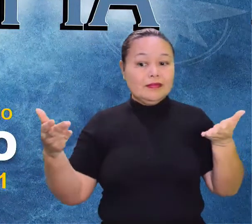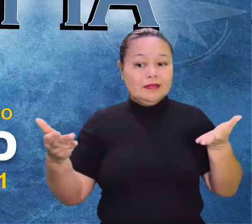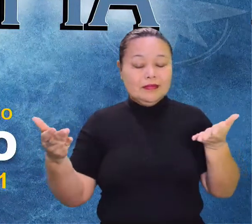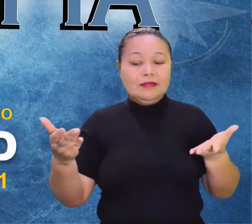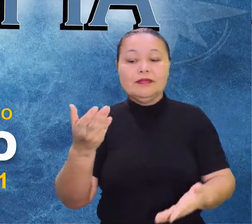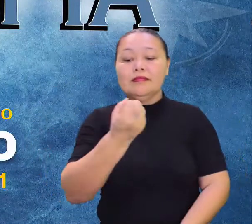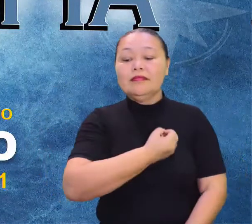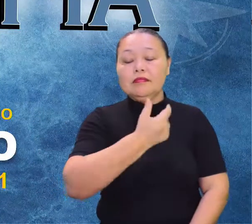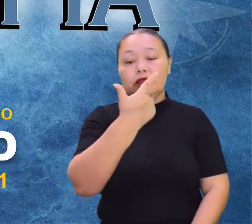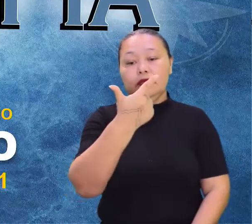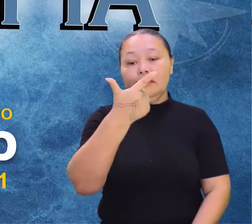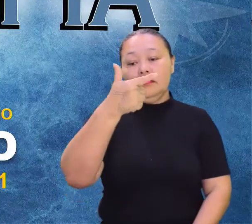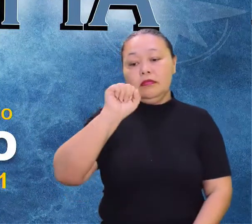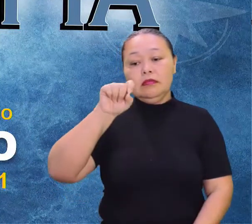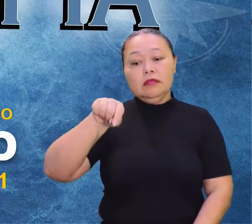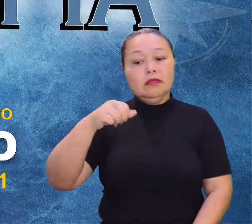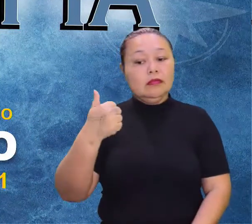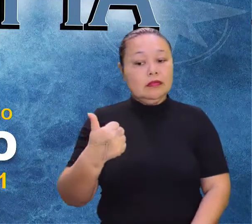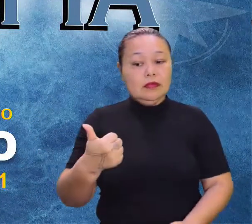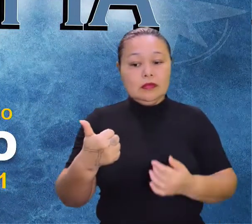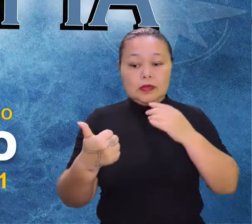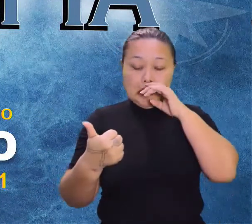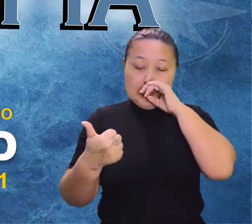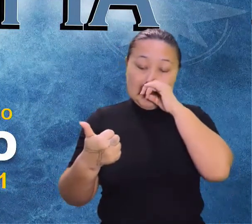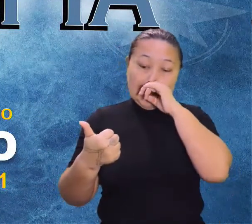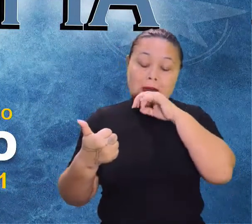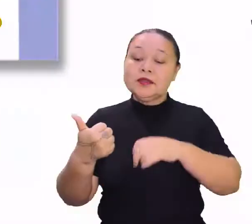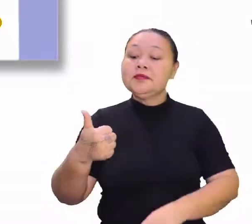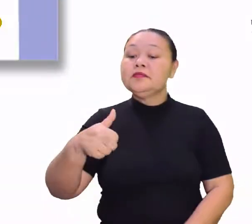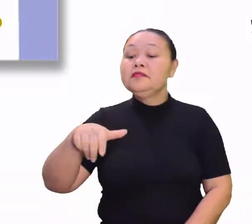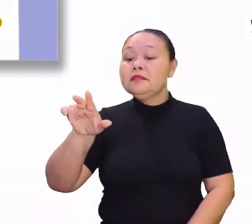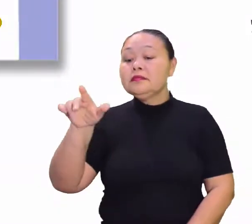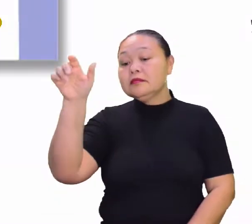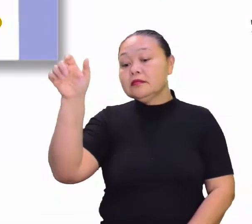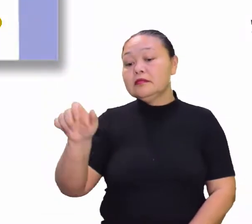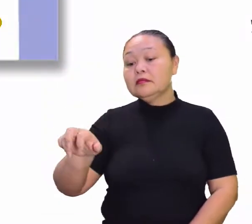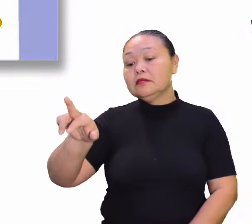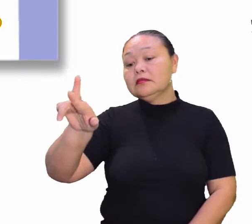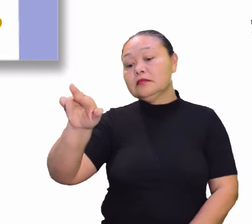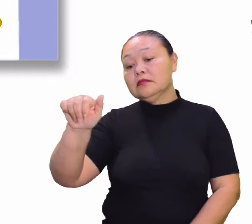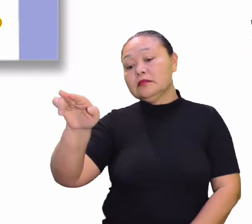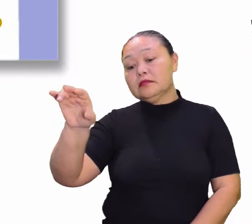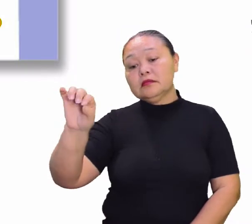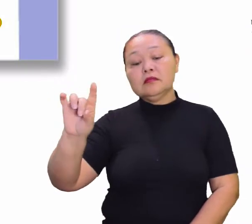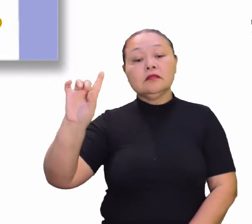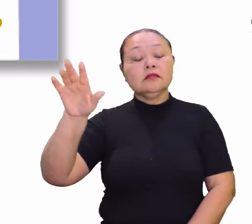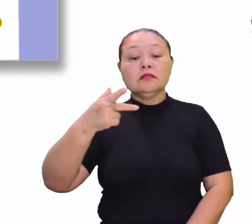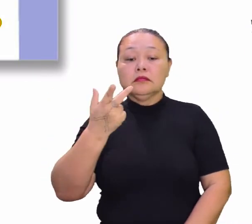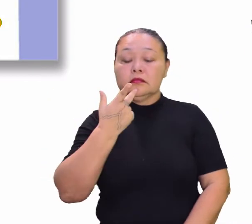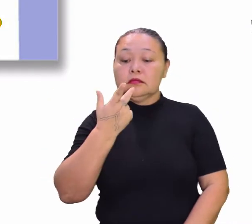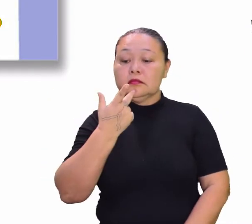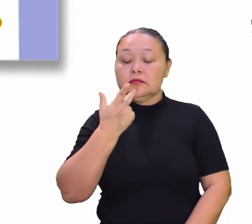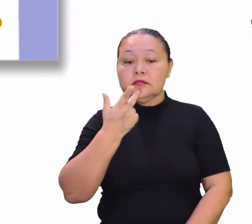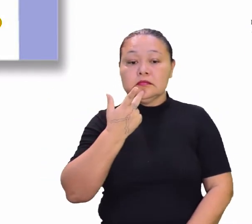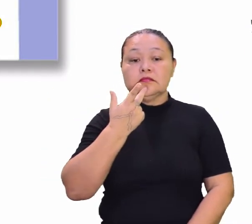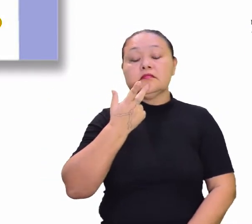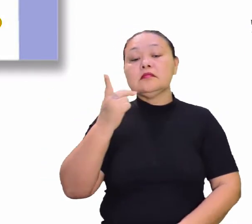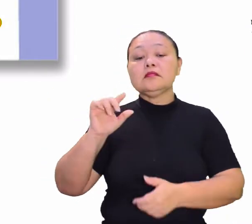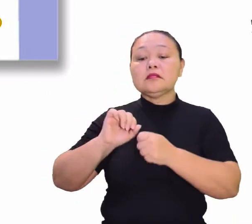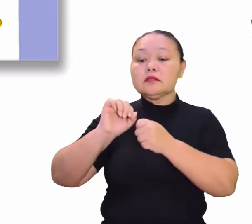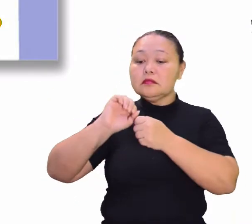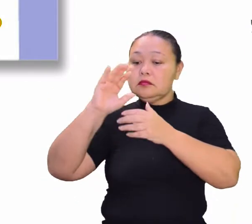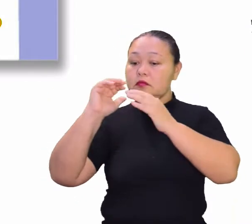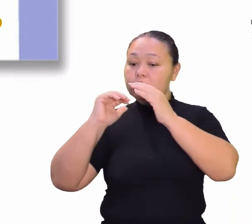aula 28.1. Rogério, eu falei que tem a ver com a gente aqui, porque a gente vai falar sobre o